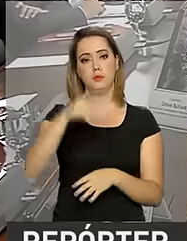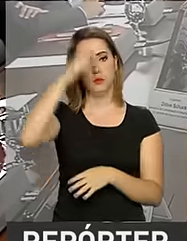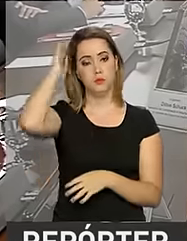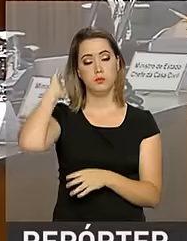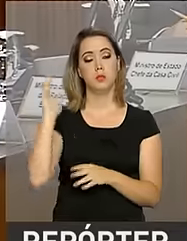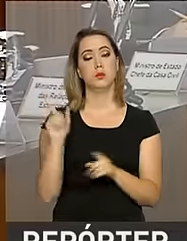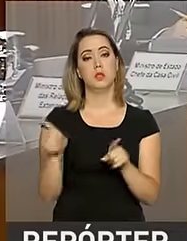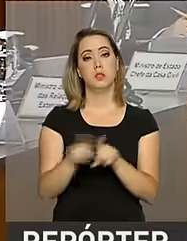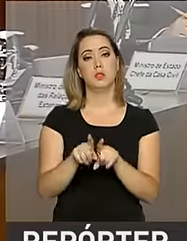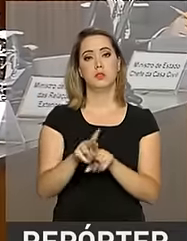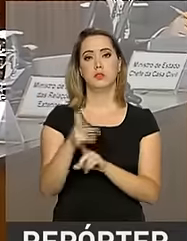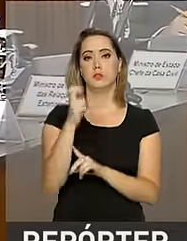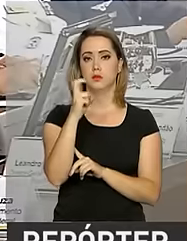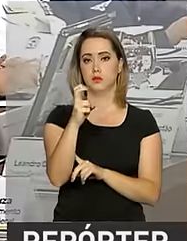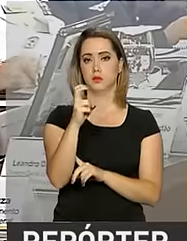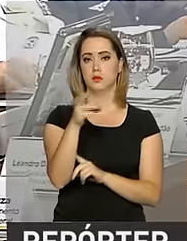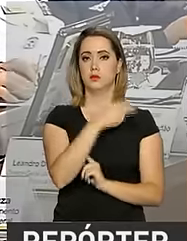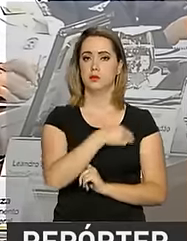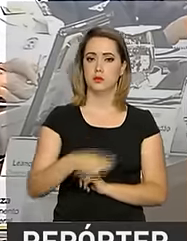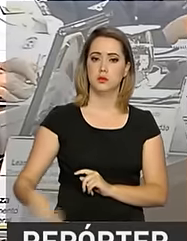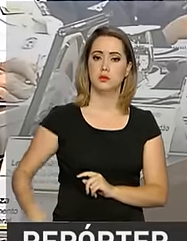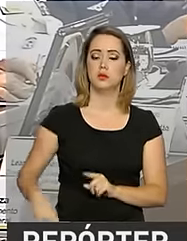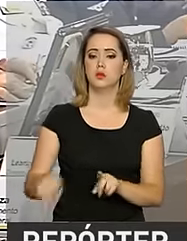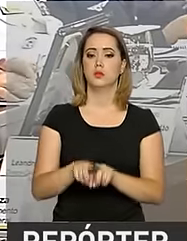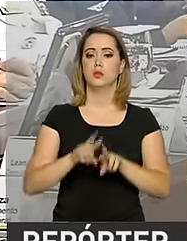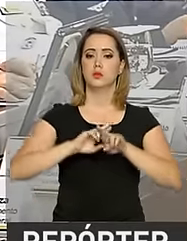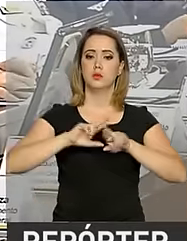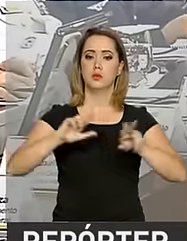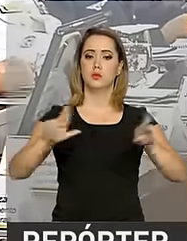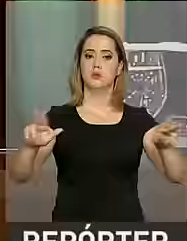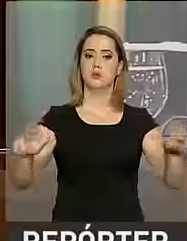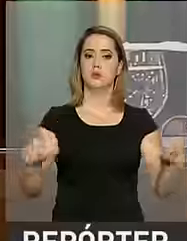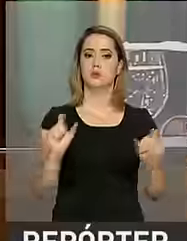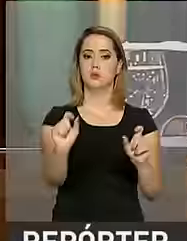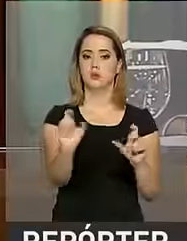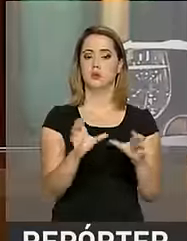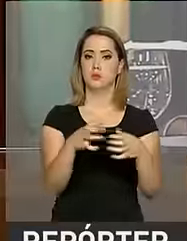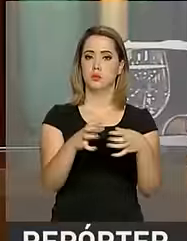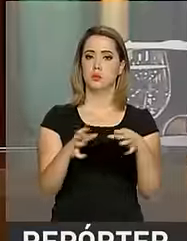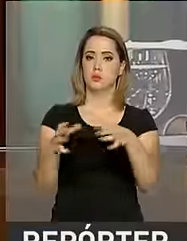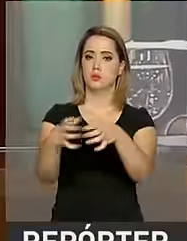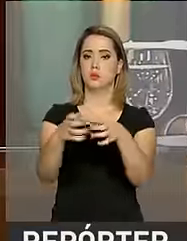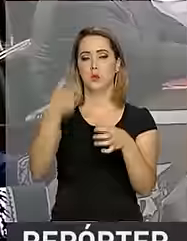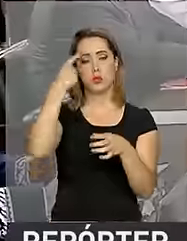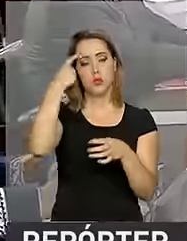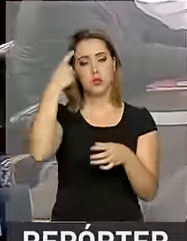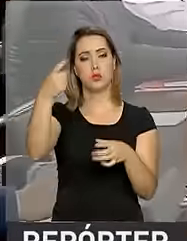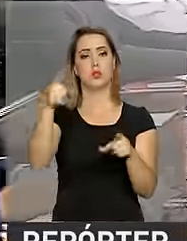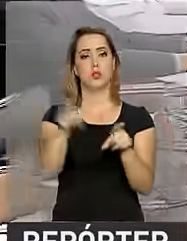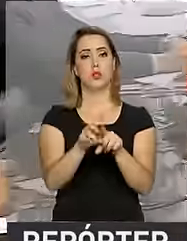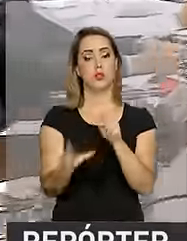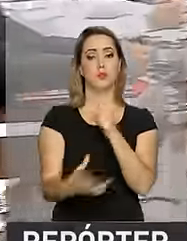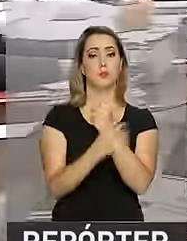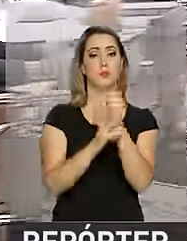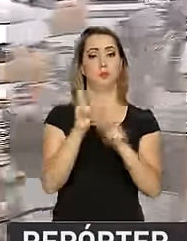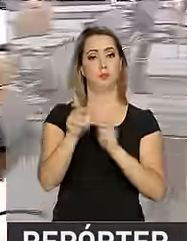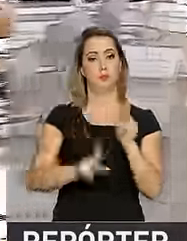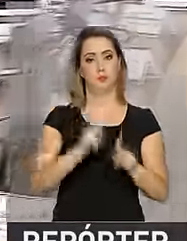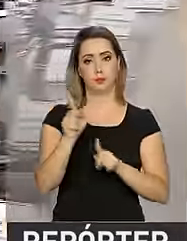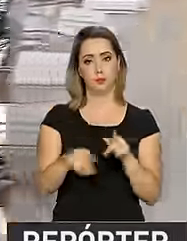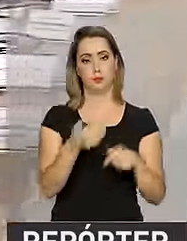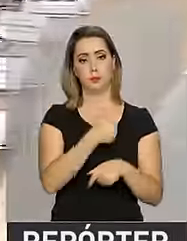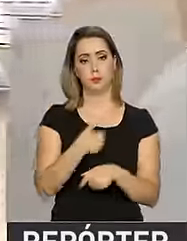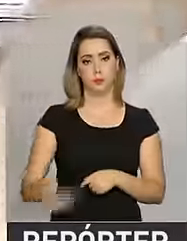que envolveu 5 ministros, além de diferentes órgãos ligados às áreas de inteligência e segurança pública